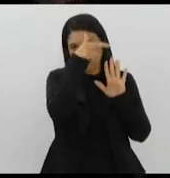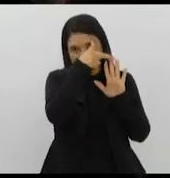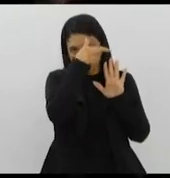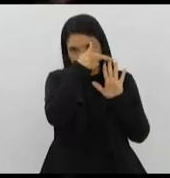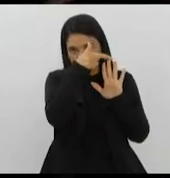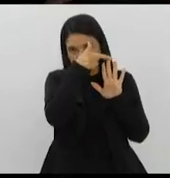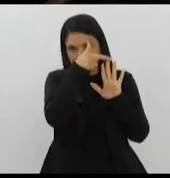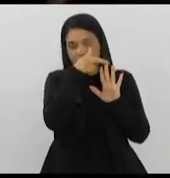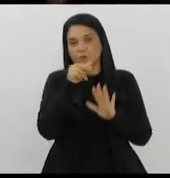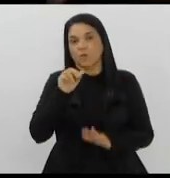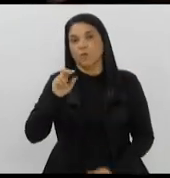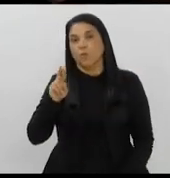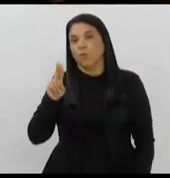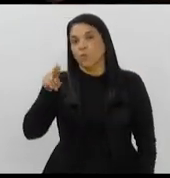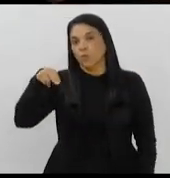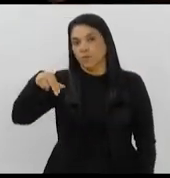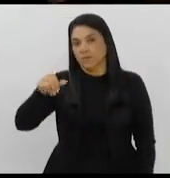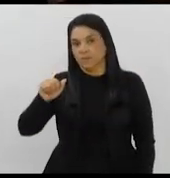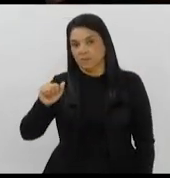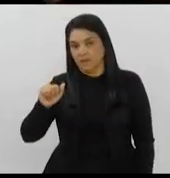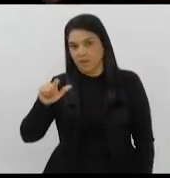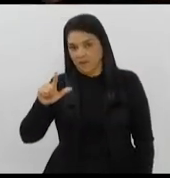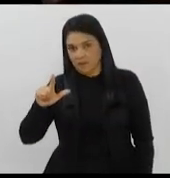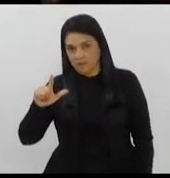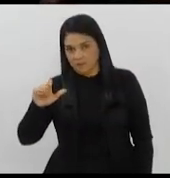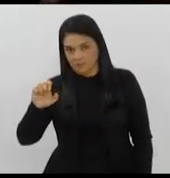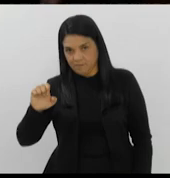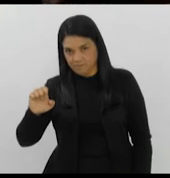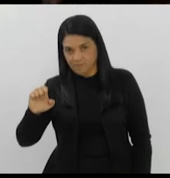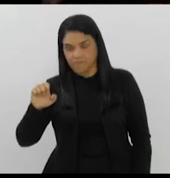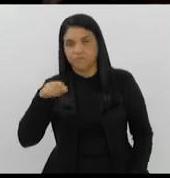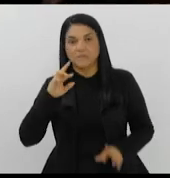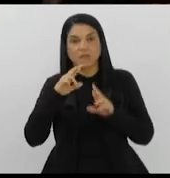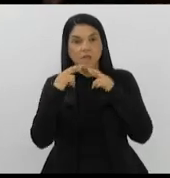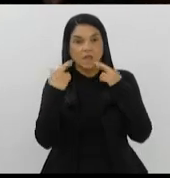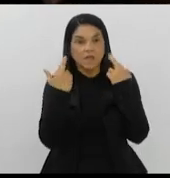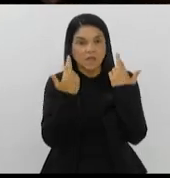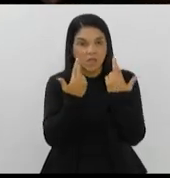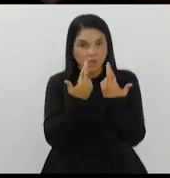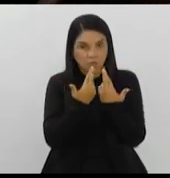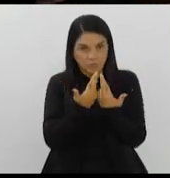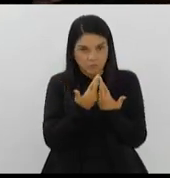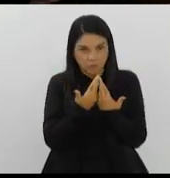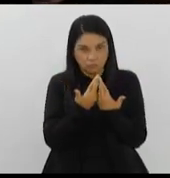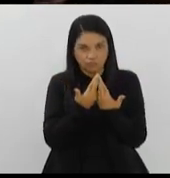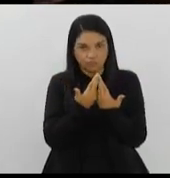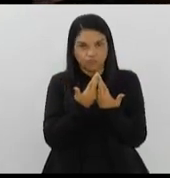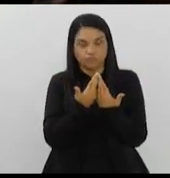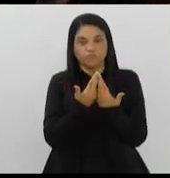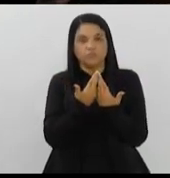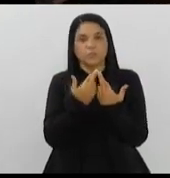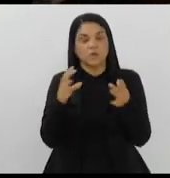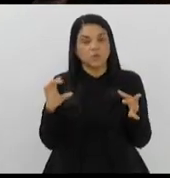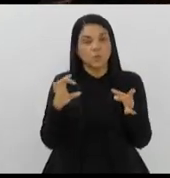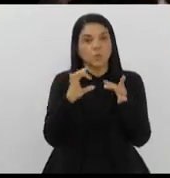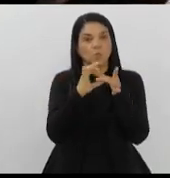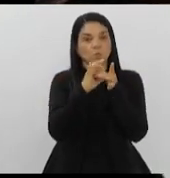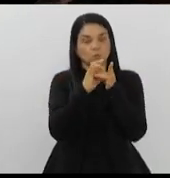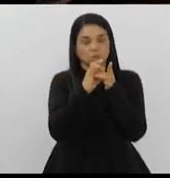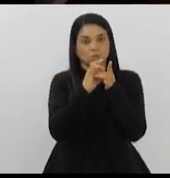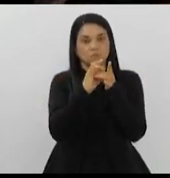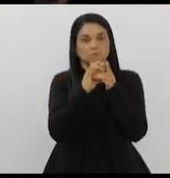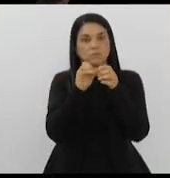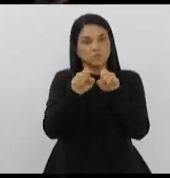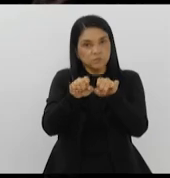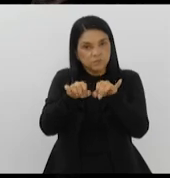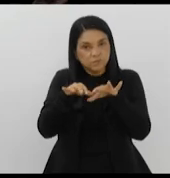A UNALI tem feito reuniões querendo congregar os parlamentos estaduais nos 27